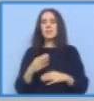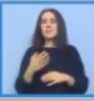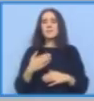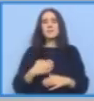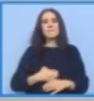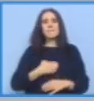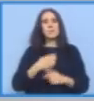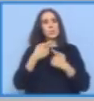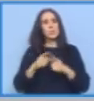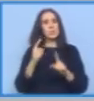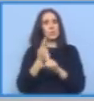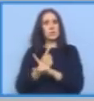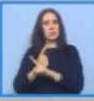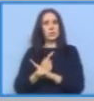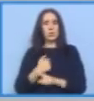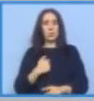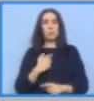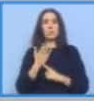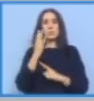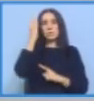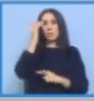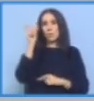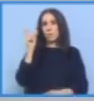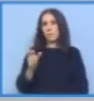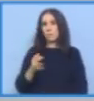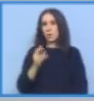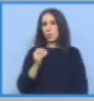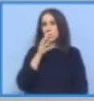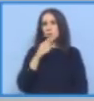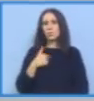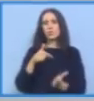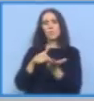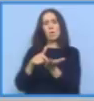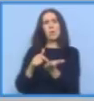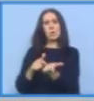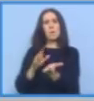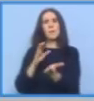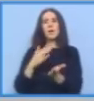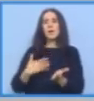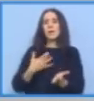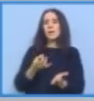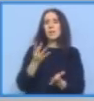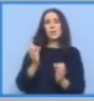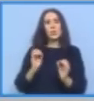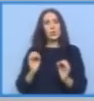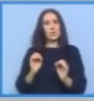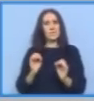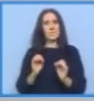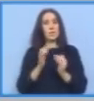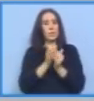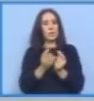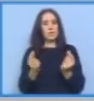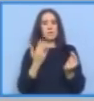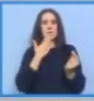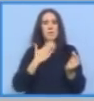coisas. Eu posso, como diz São Paulo, eu posso dar uma esmola, mas não estar a praticar a caridade. É a oração que me